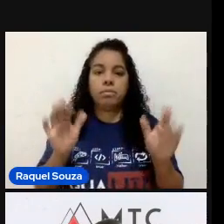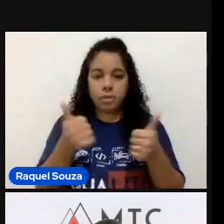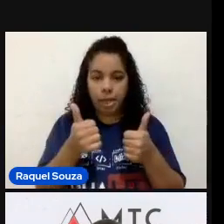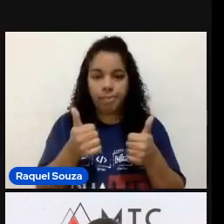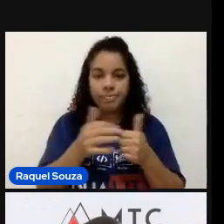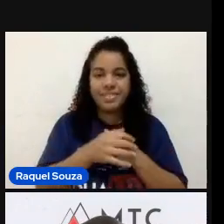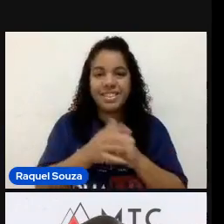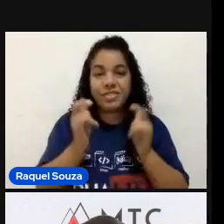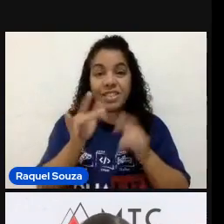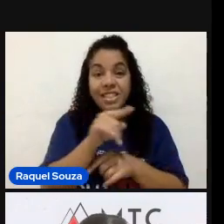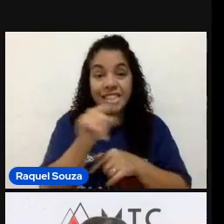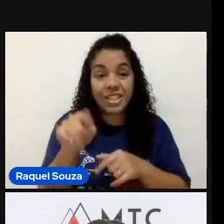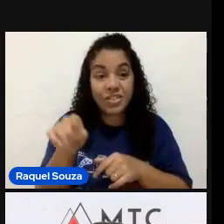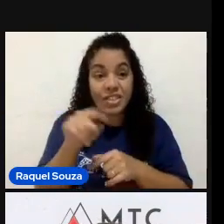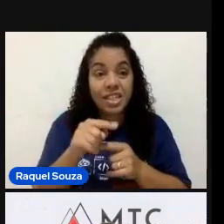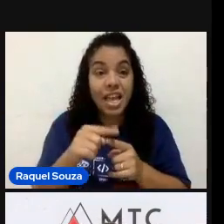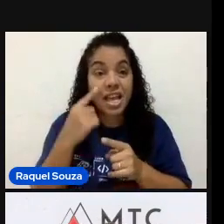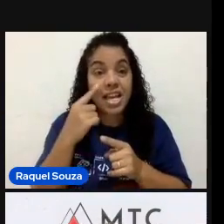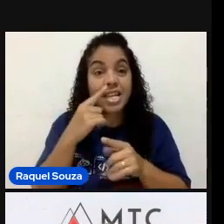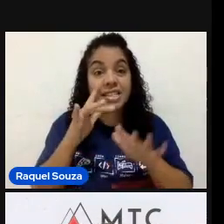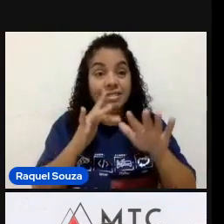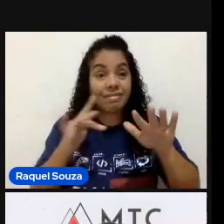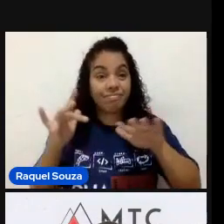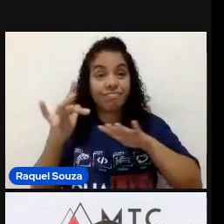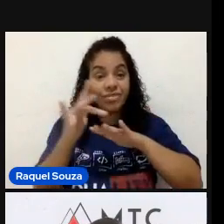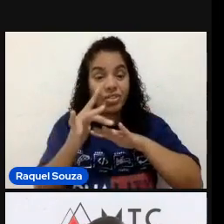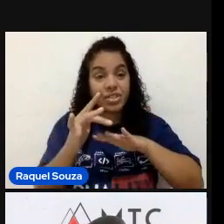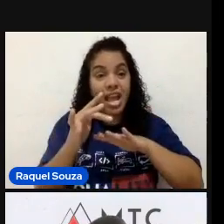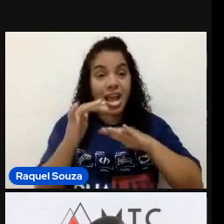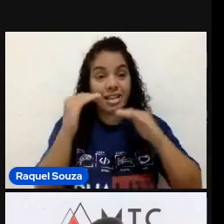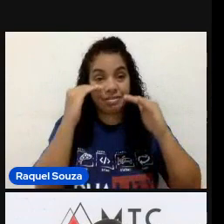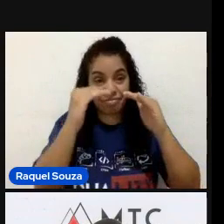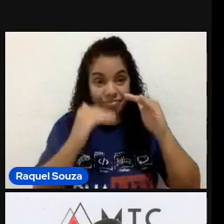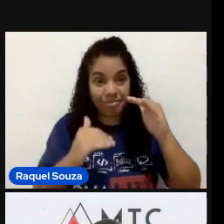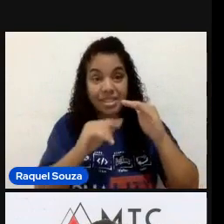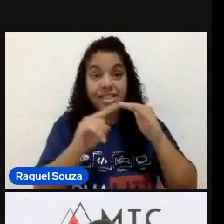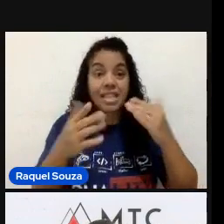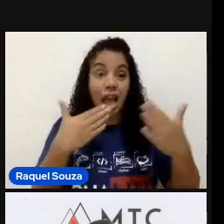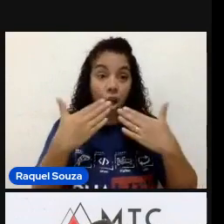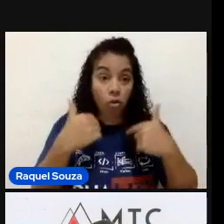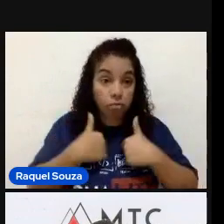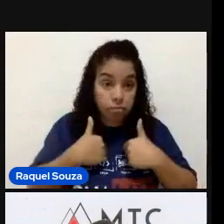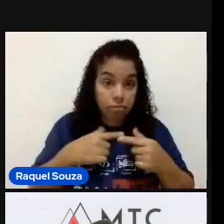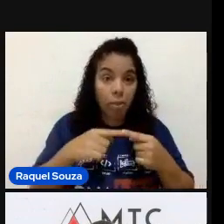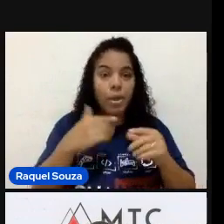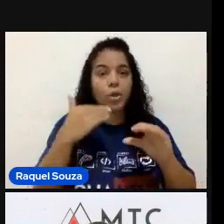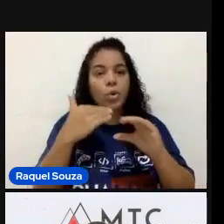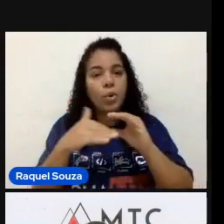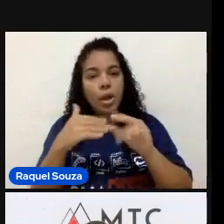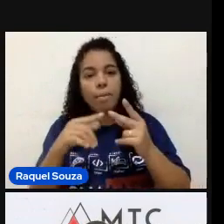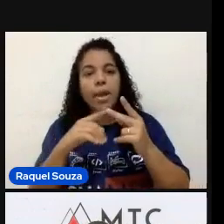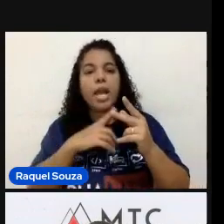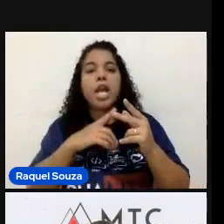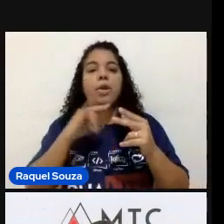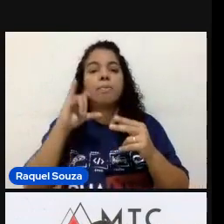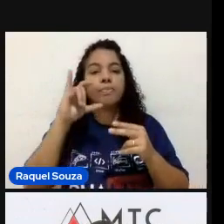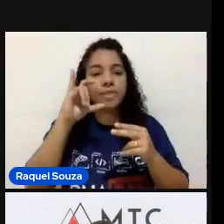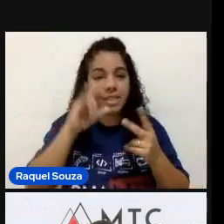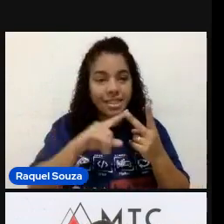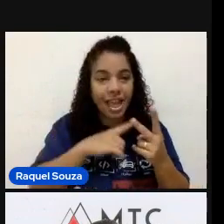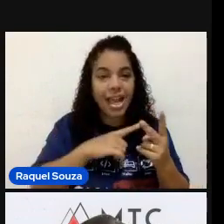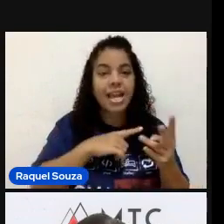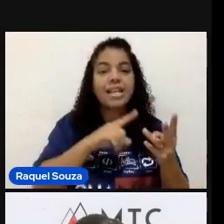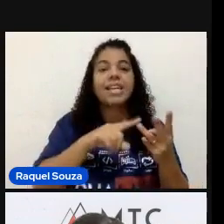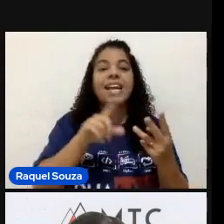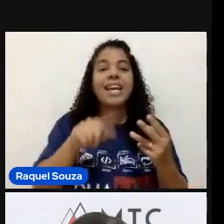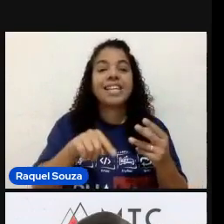Eu vou deixar aqui com vocês as minhas redes sociais, tá? Caso vocês queiram falar comigo, e-mail, Instagram é o do Mundo QA